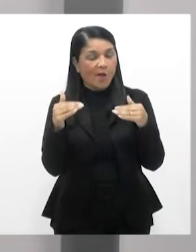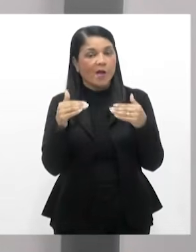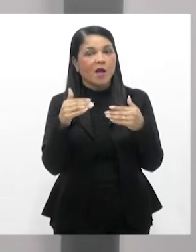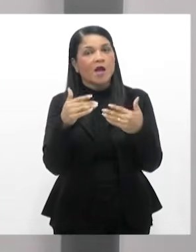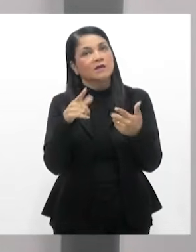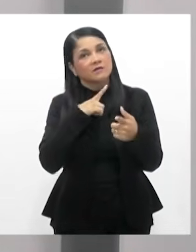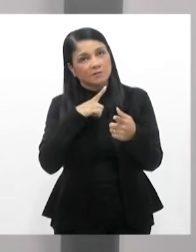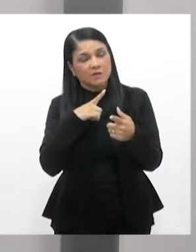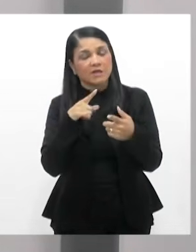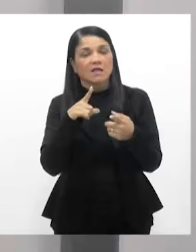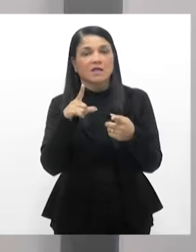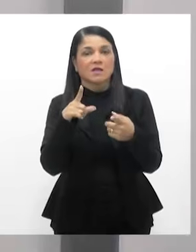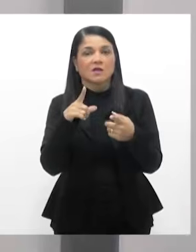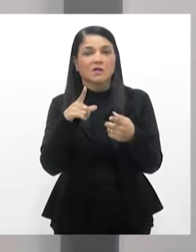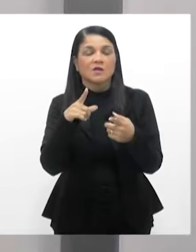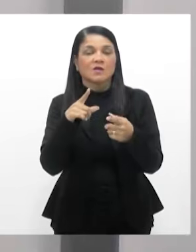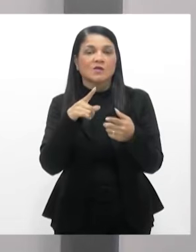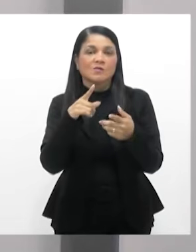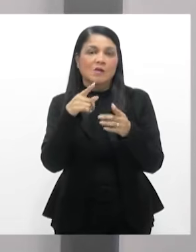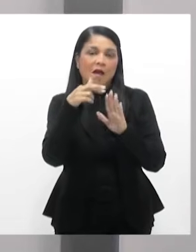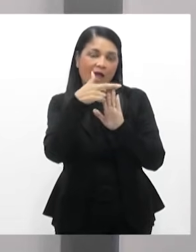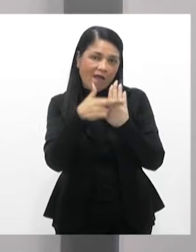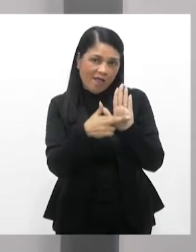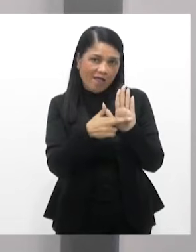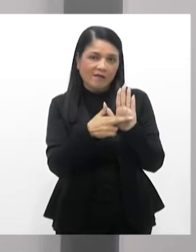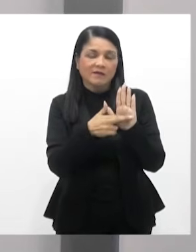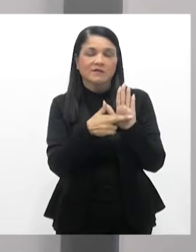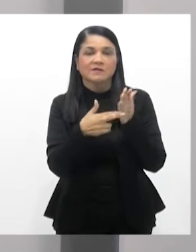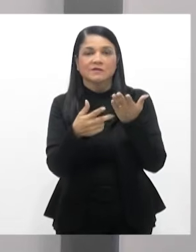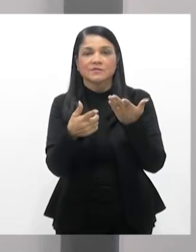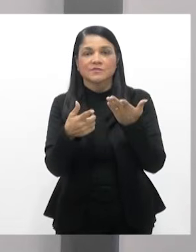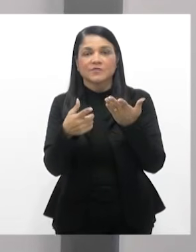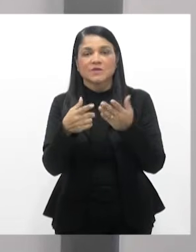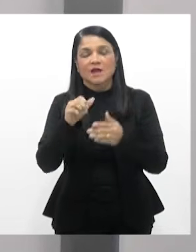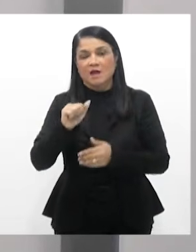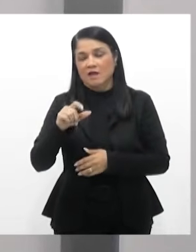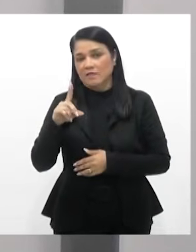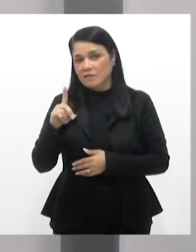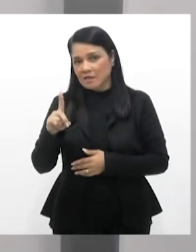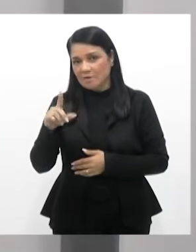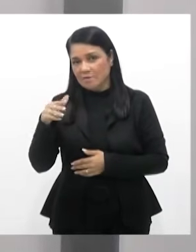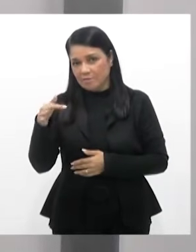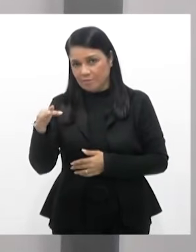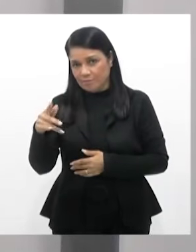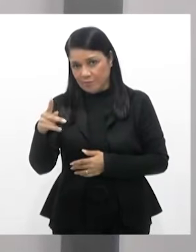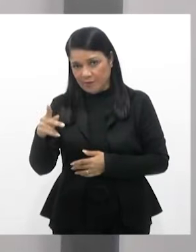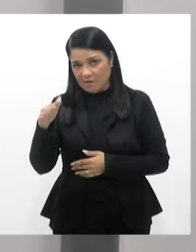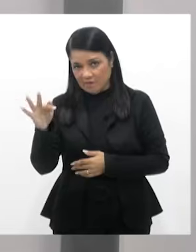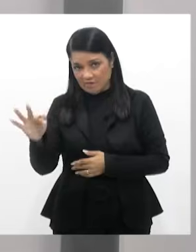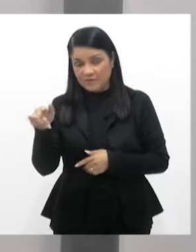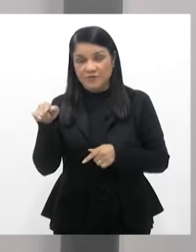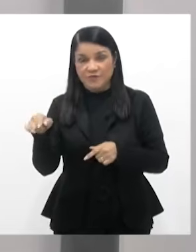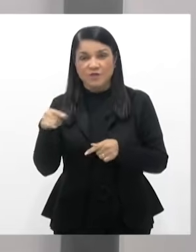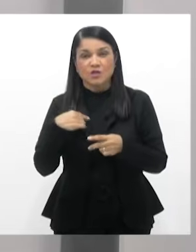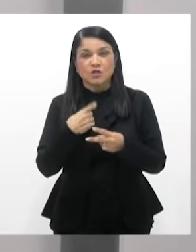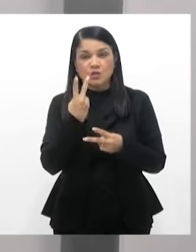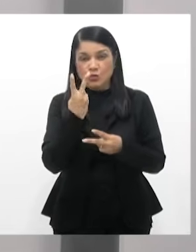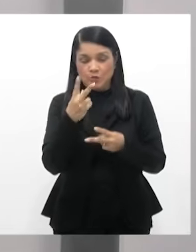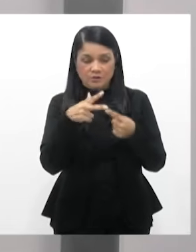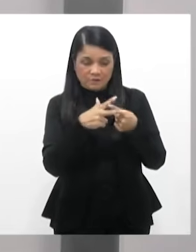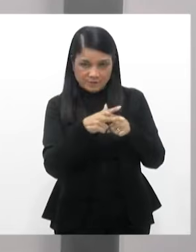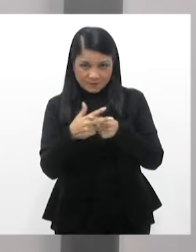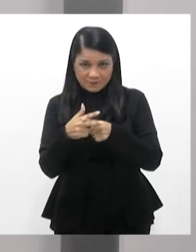algo disposto uma tese levantada numa DPF, mas faço só duas ratificações aqui.